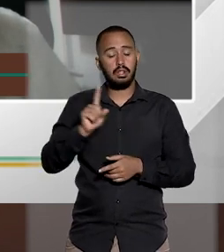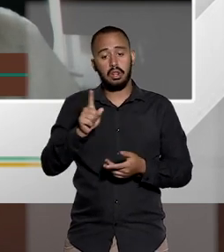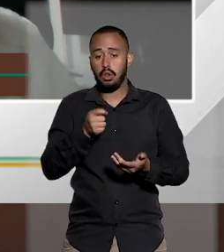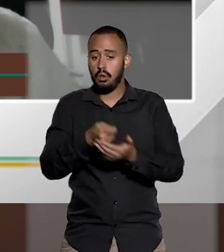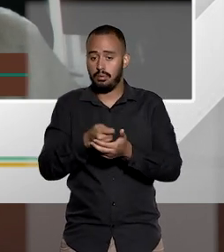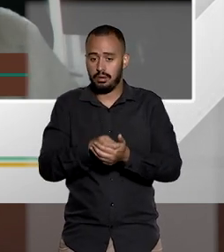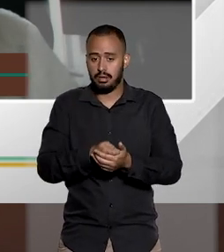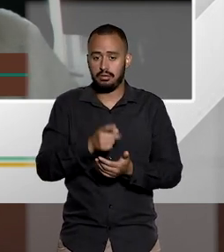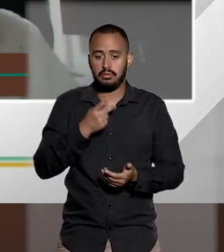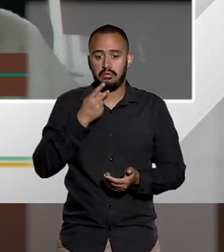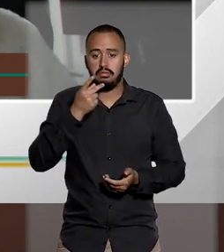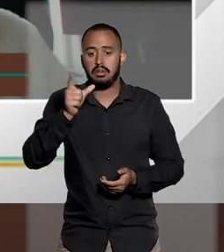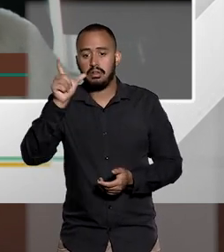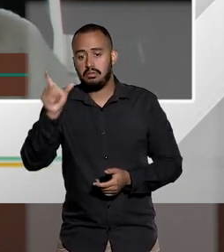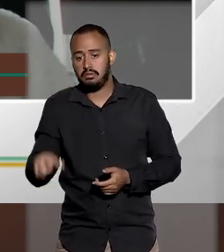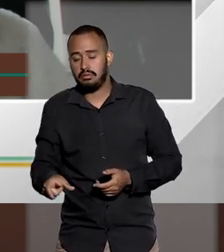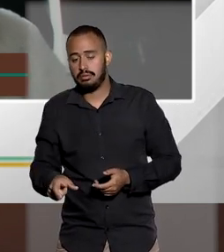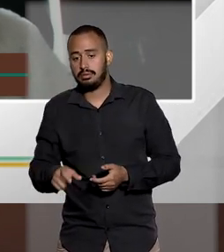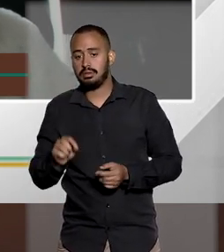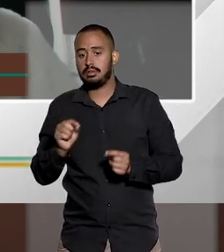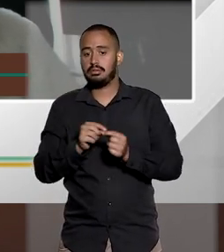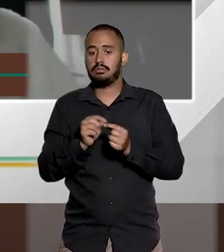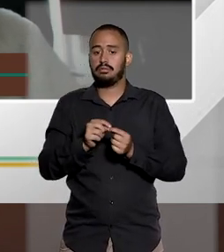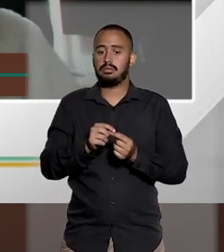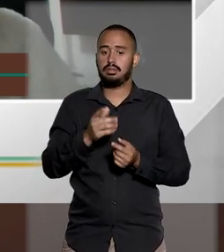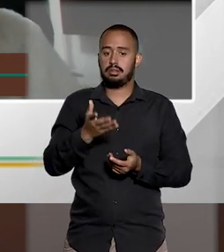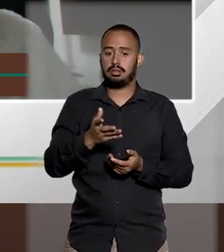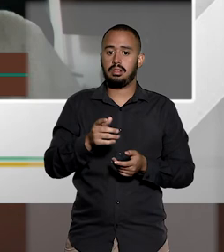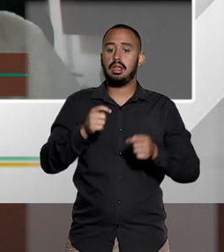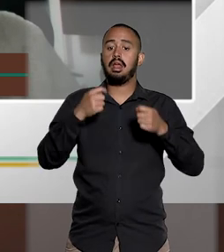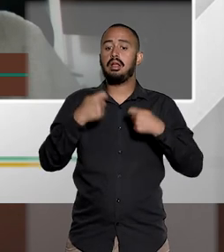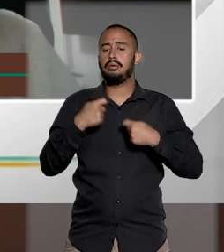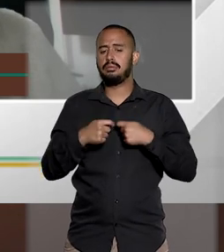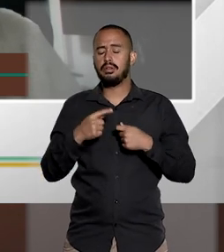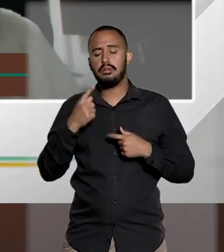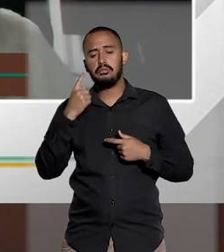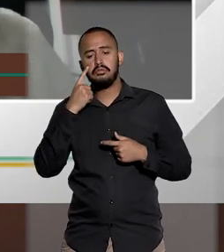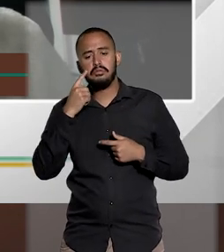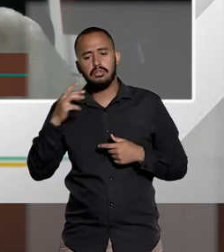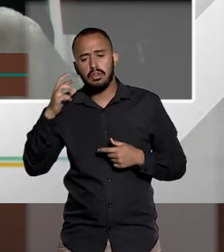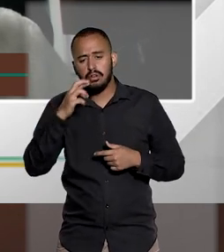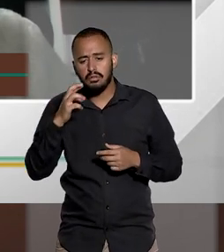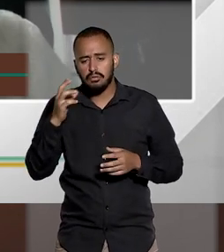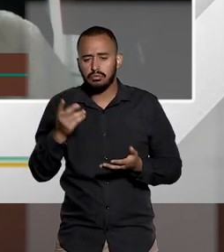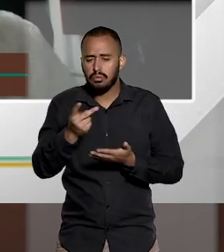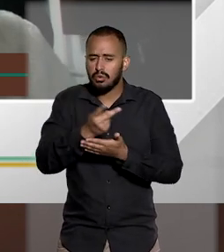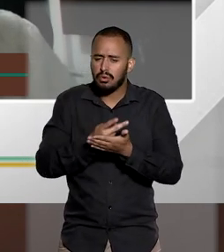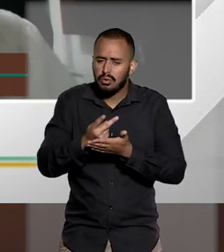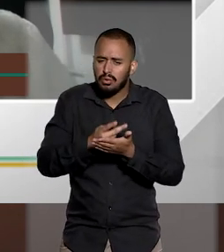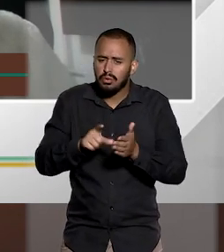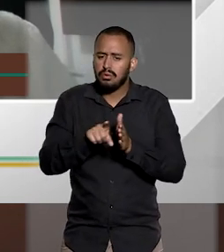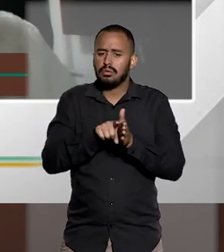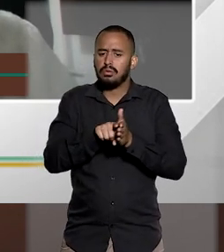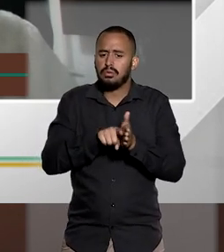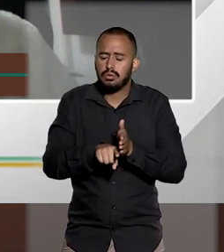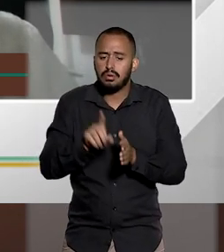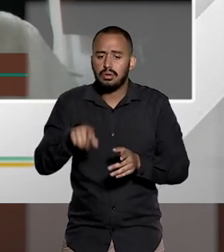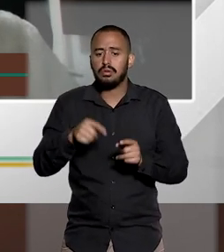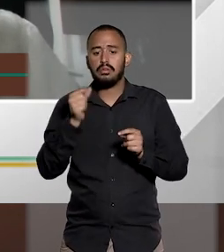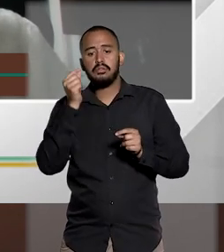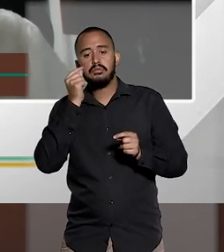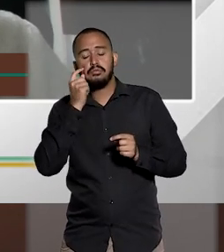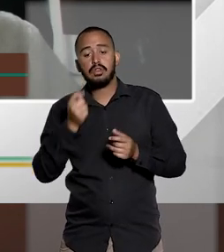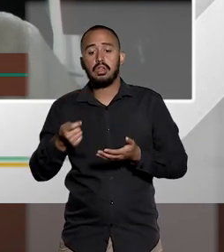é obrigada a declarar a invalidade do ato, ela tem que avaliar os fatores todos, fatores sociais, econômicos,